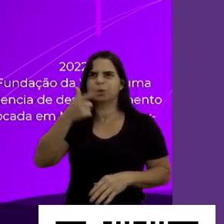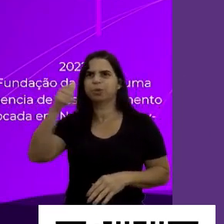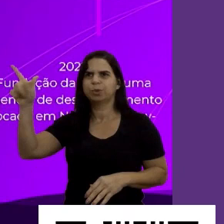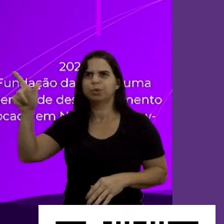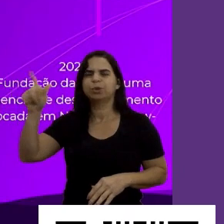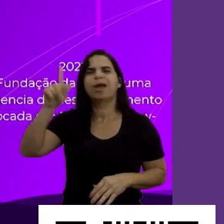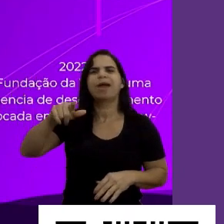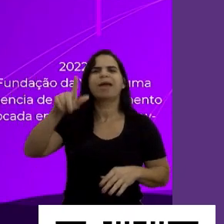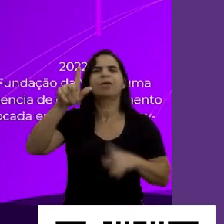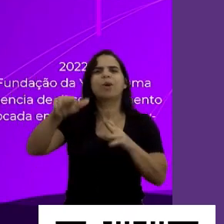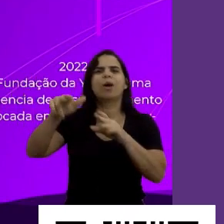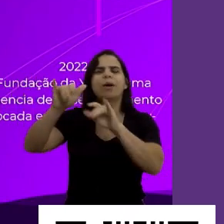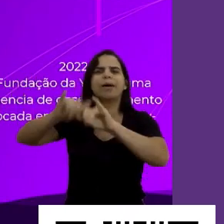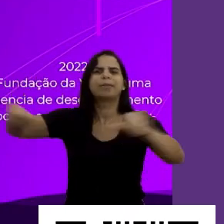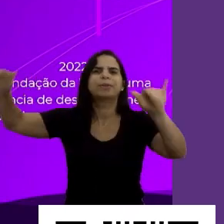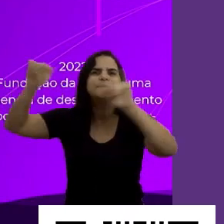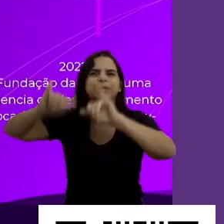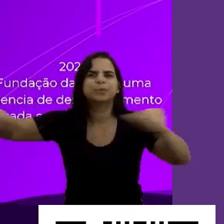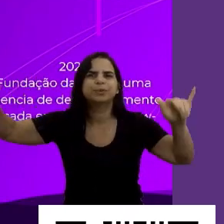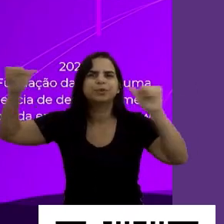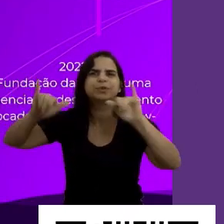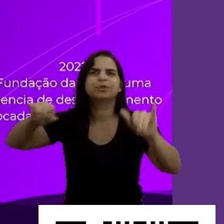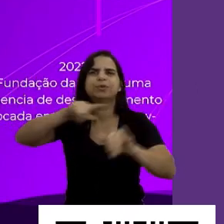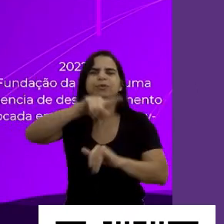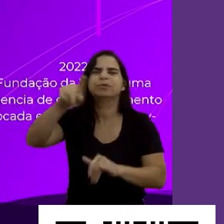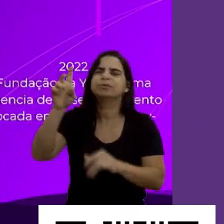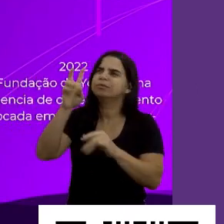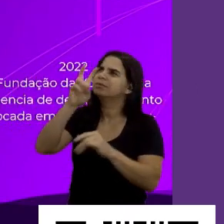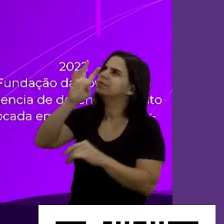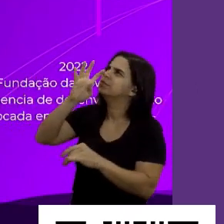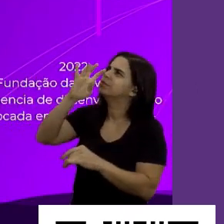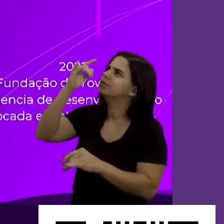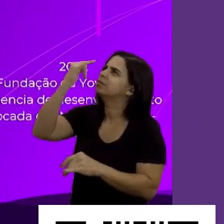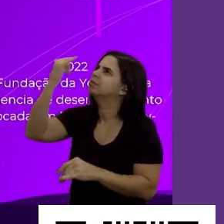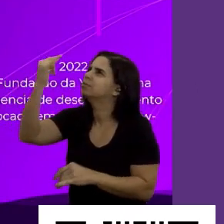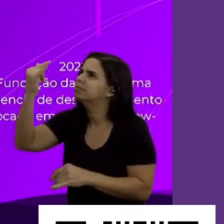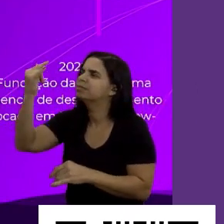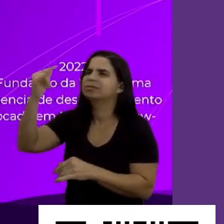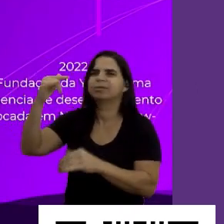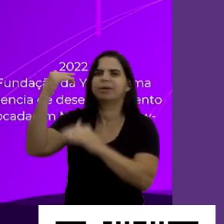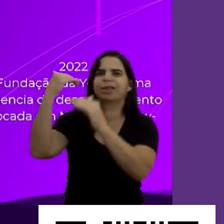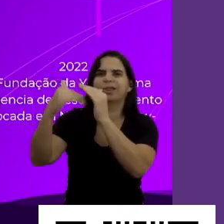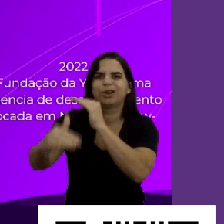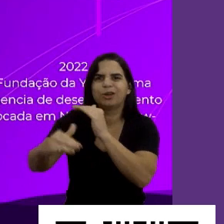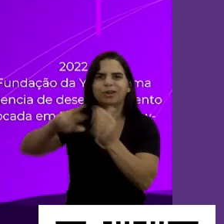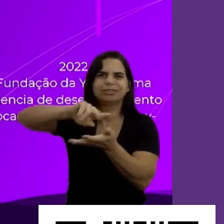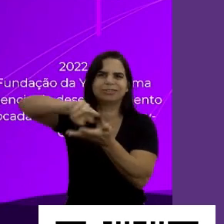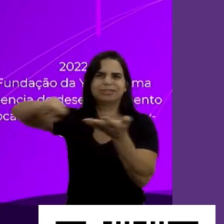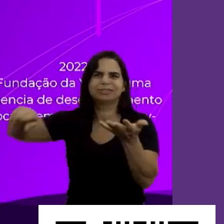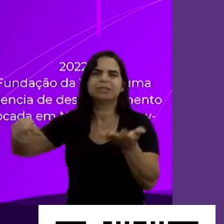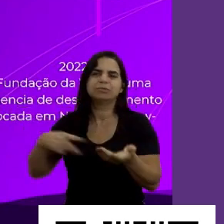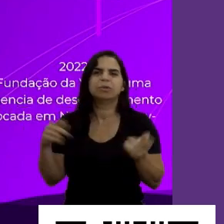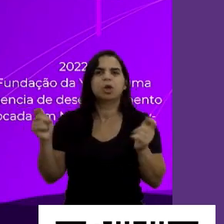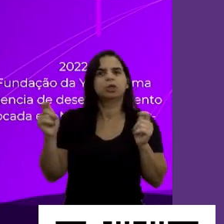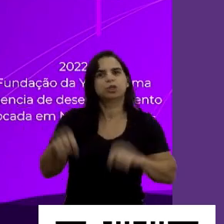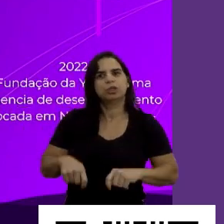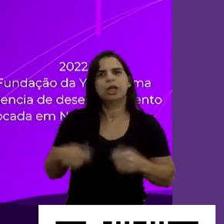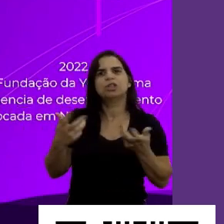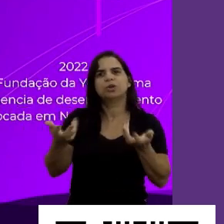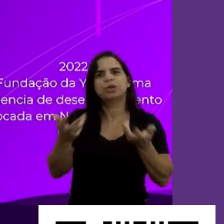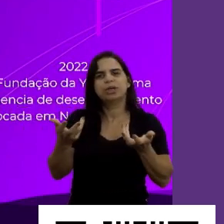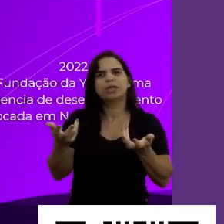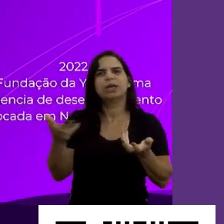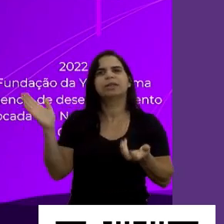esses anúncios que tem que vocês são impactados na rua metrô Enfim tive uma oportunidade mas queria trazer